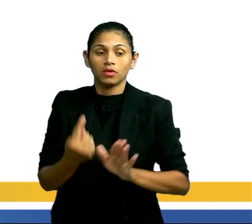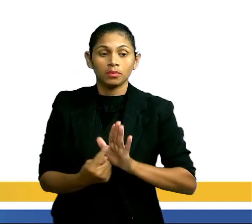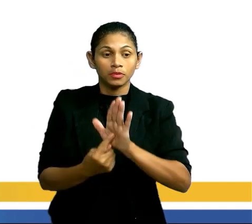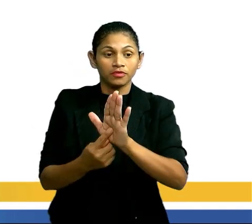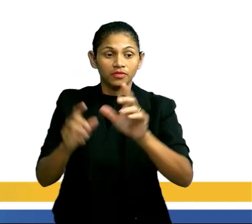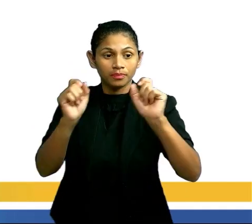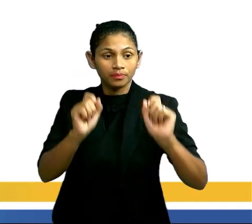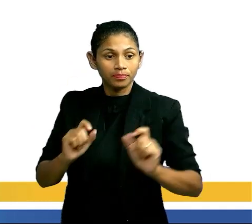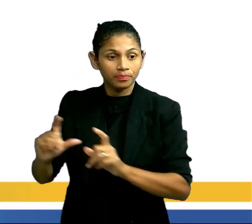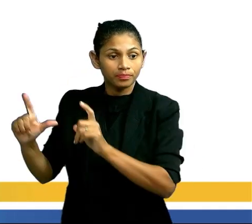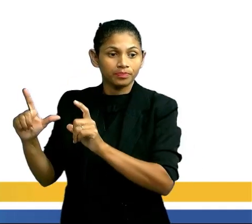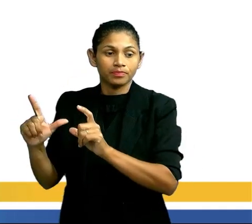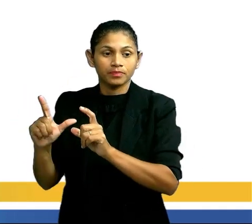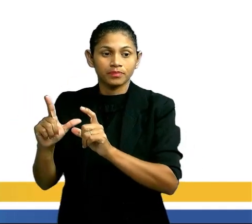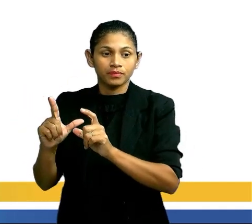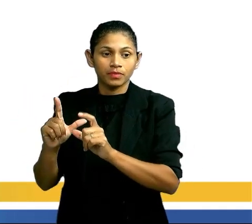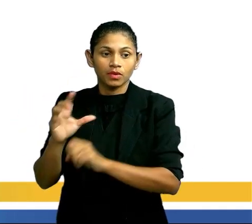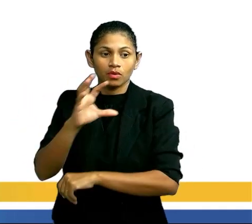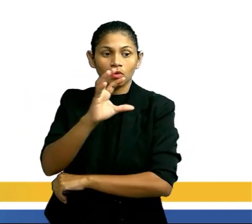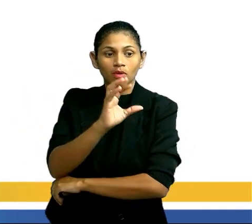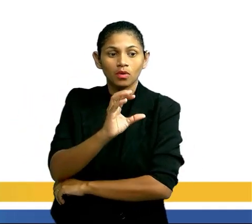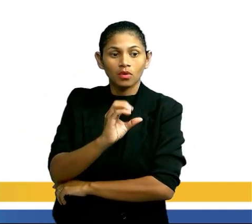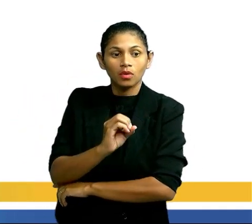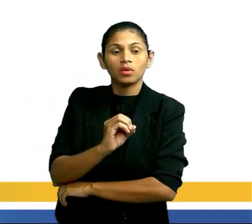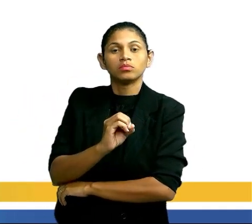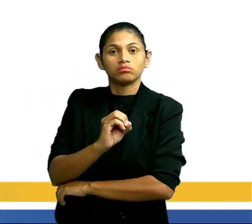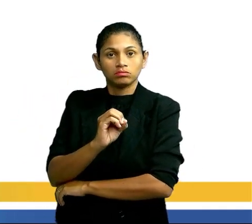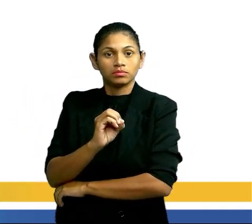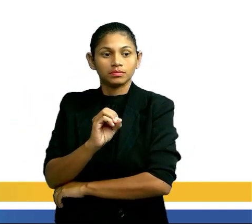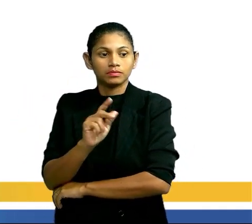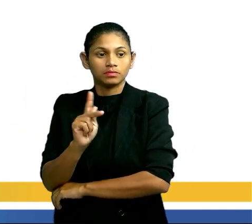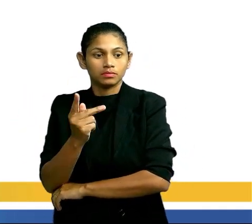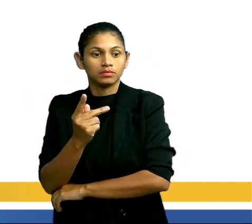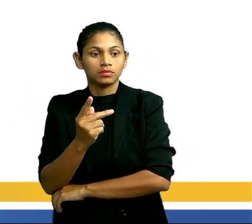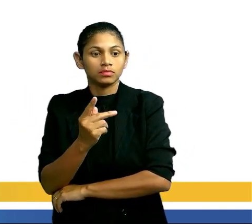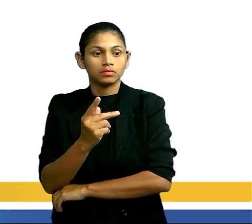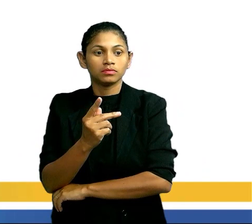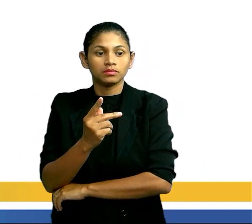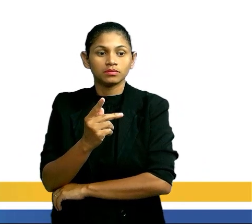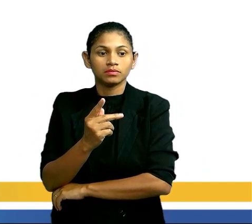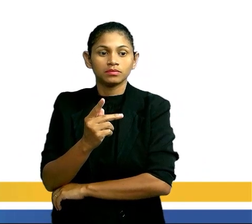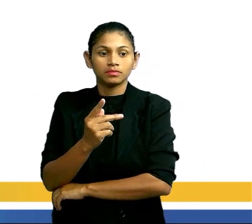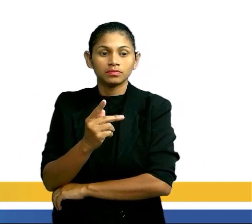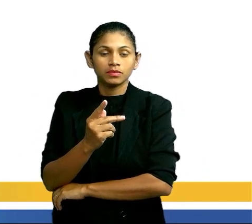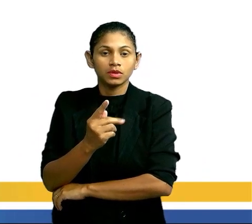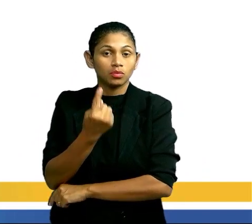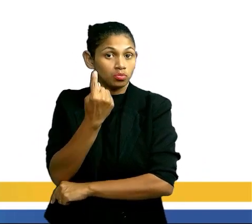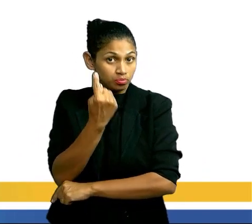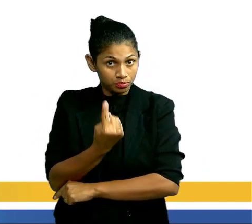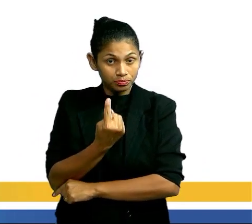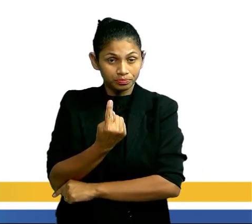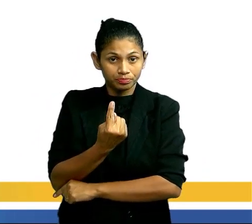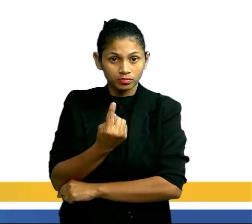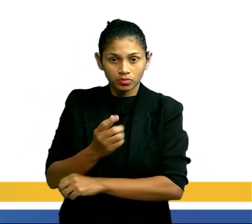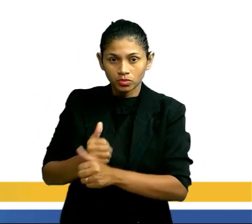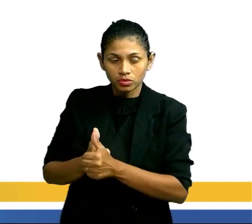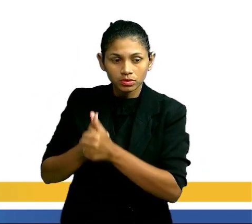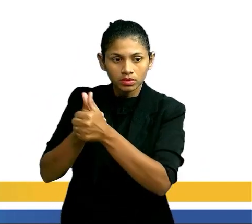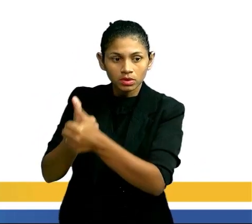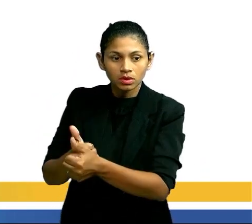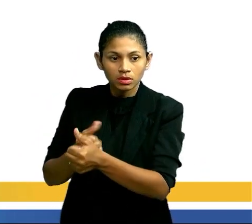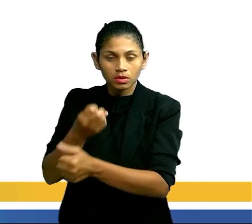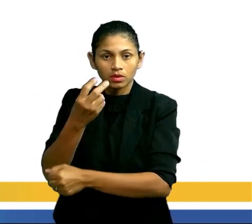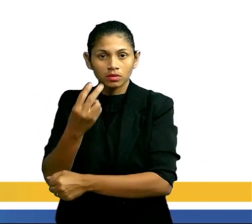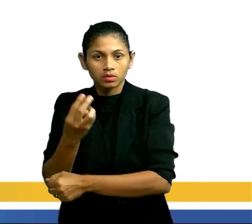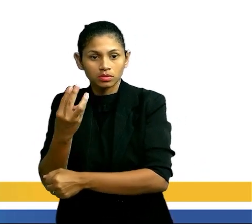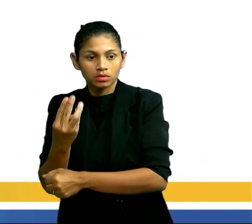só, é o carbono da esquerda, perfeito? Então esse carbono da esquerda, ele é o carbono número 1, seguido do carbono 2,